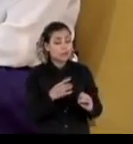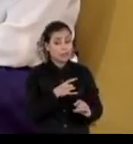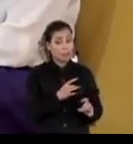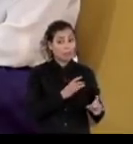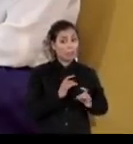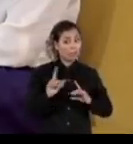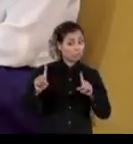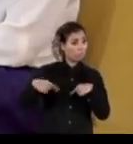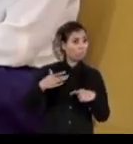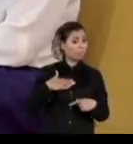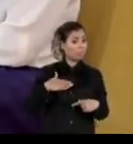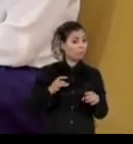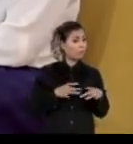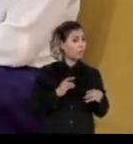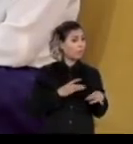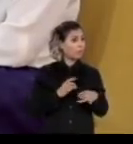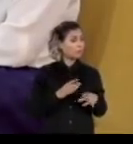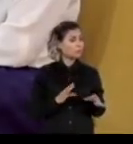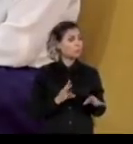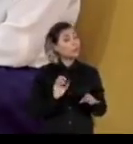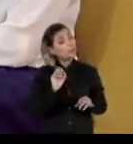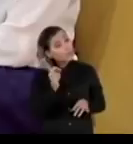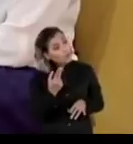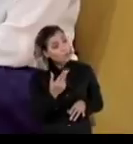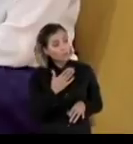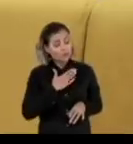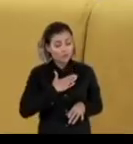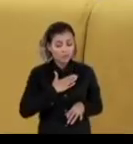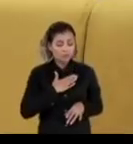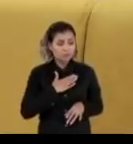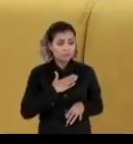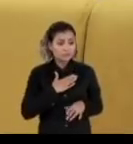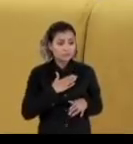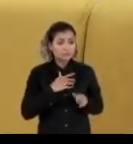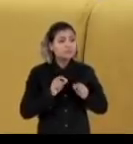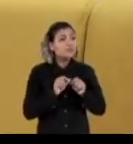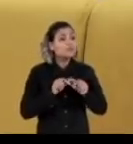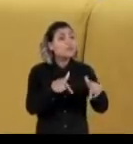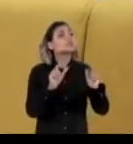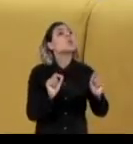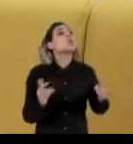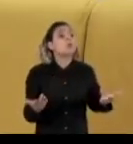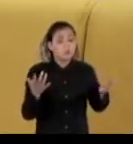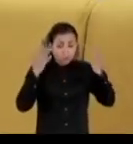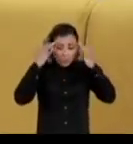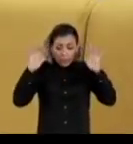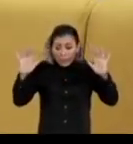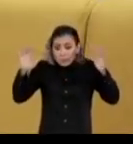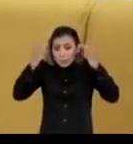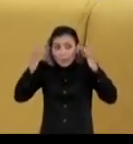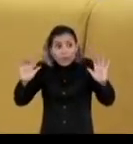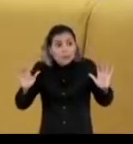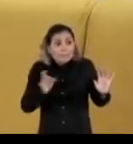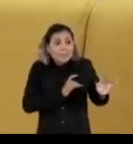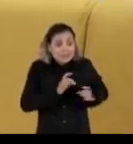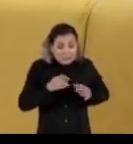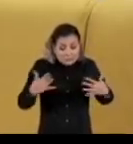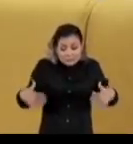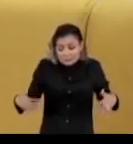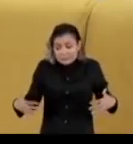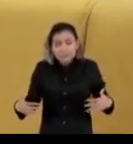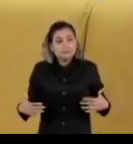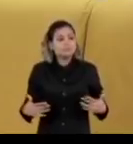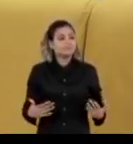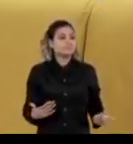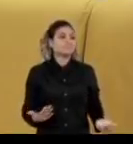de ser a próxima vítima, ou é porque eu não sei o que fazer. E este medo de ser a próxima vítima